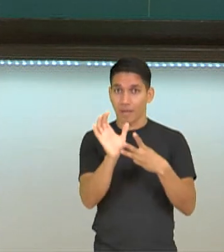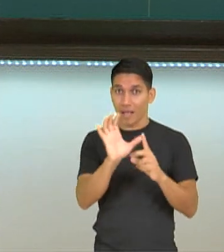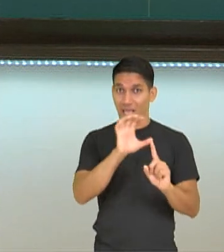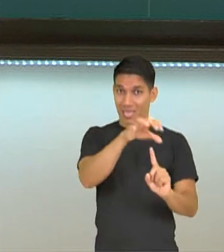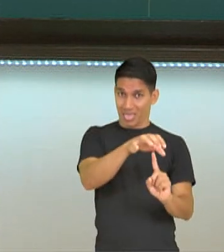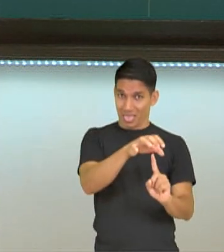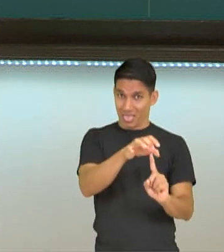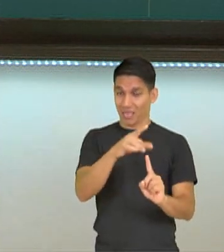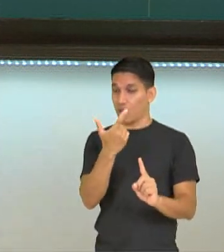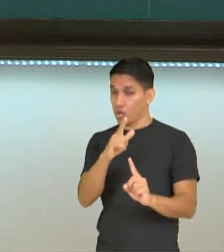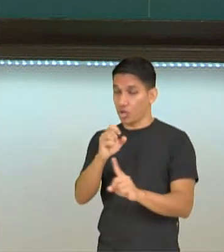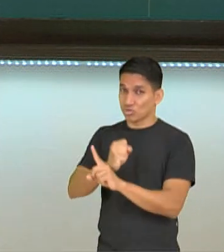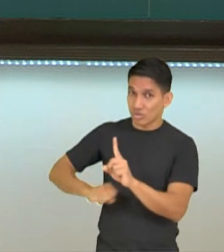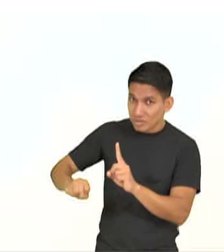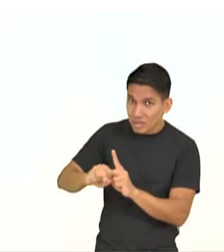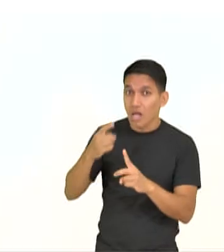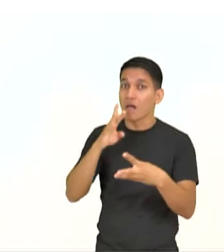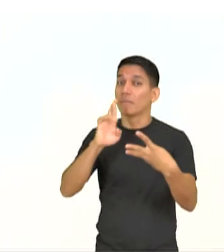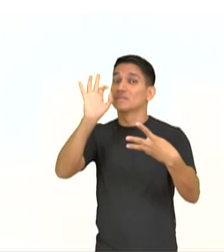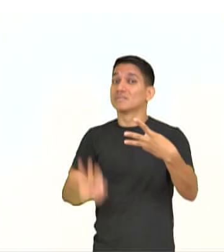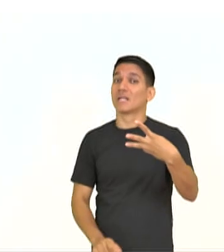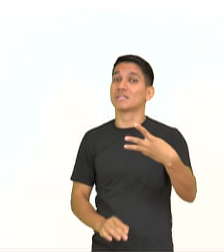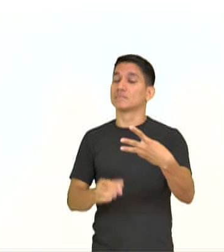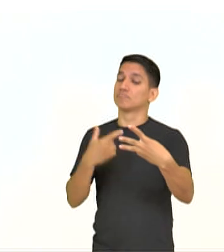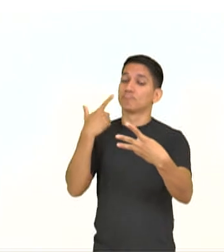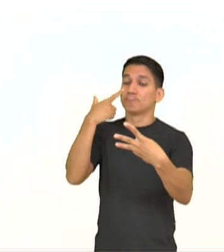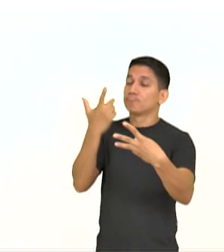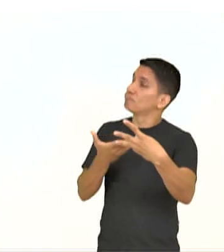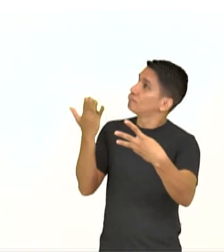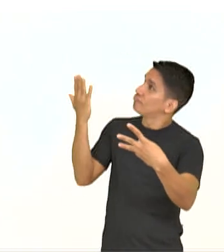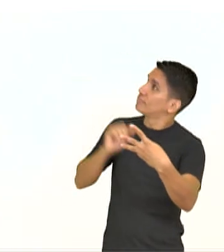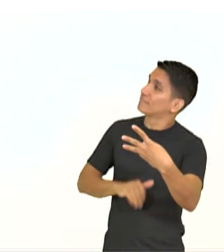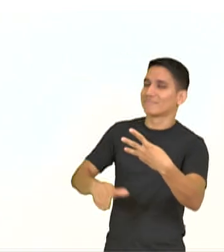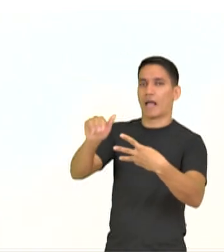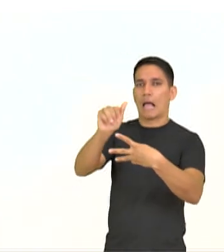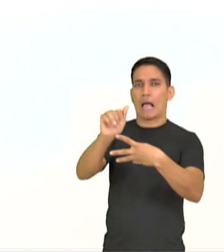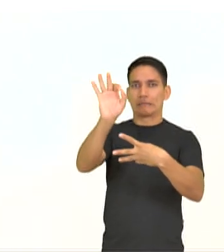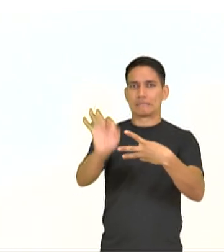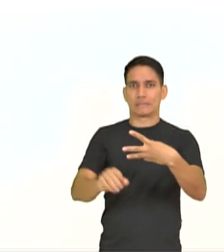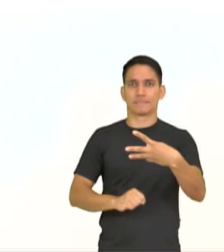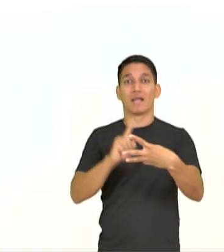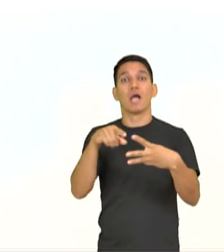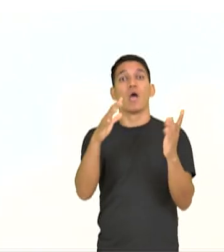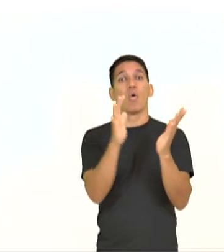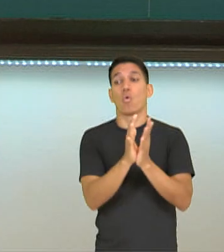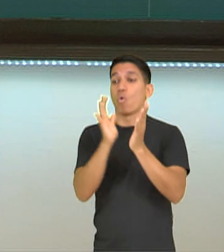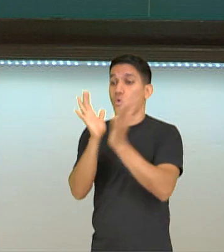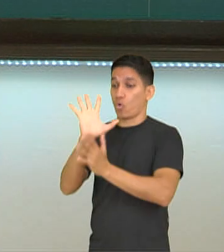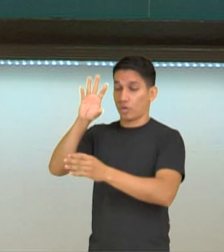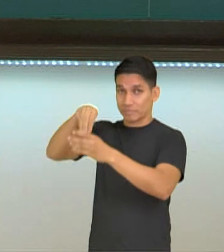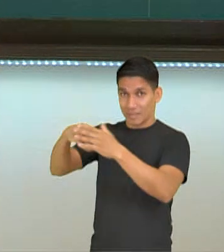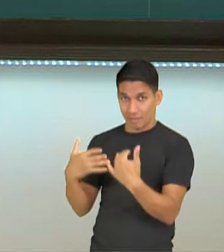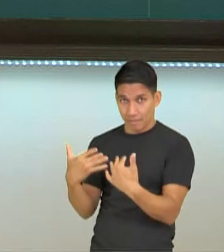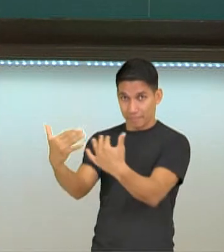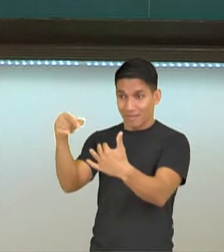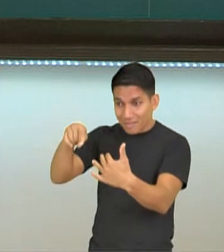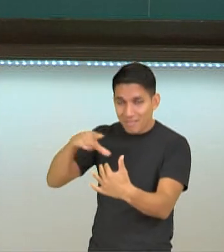burguesia. Vamos ver qual é a resposta correta? A resposta correta é a letra A. Os grupos em que o